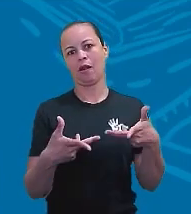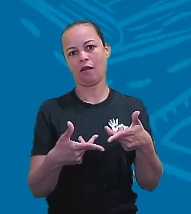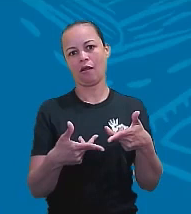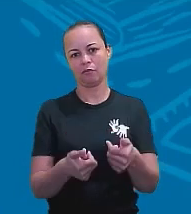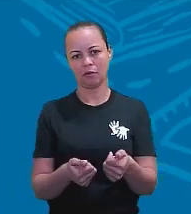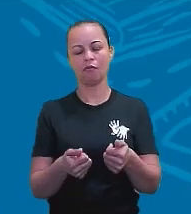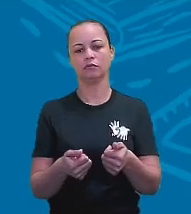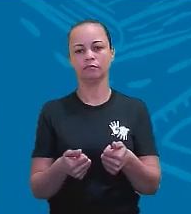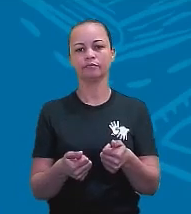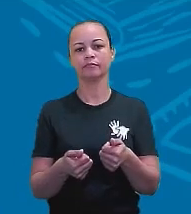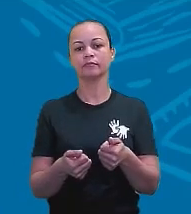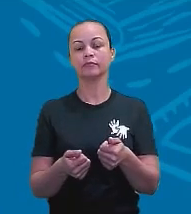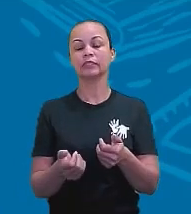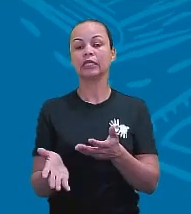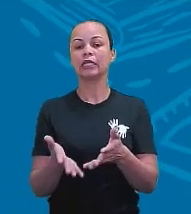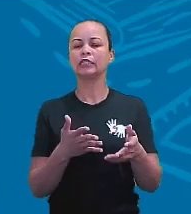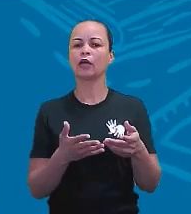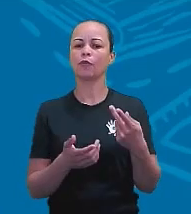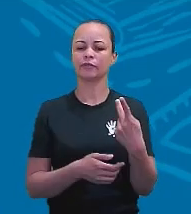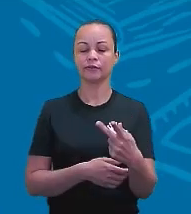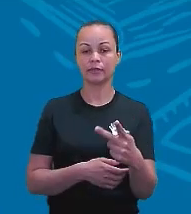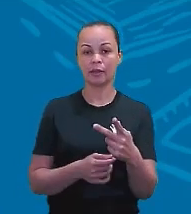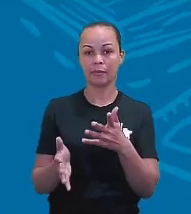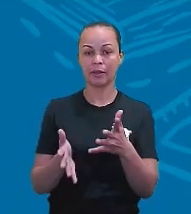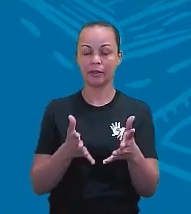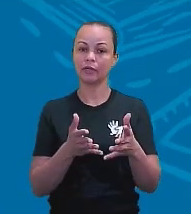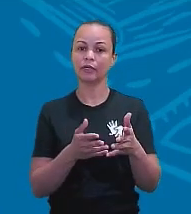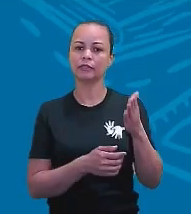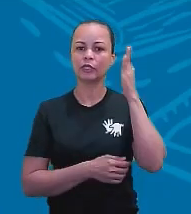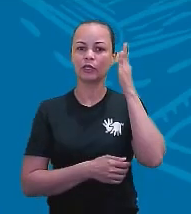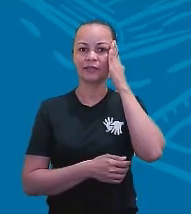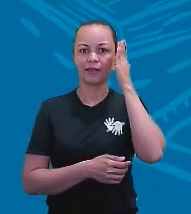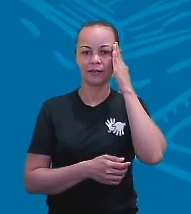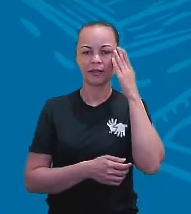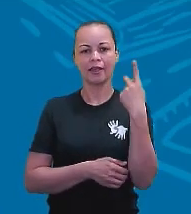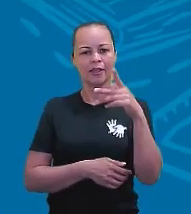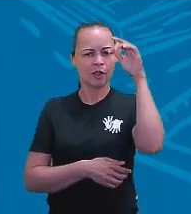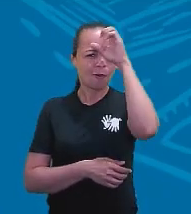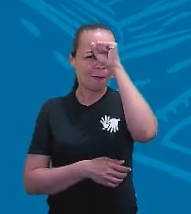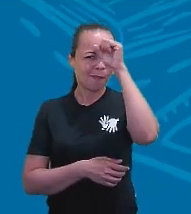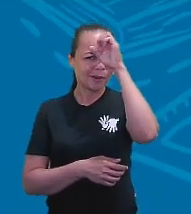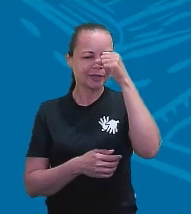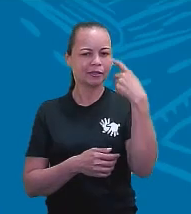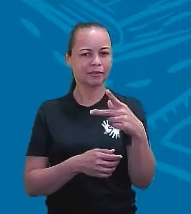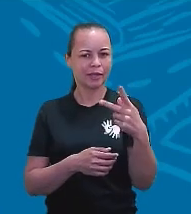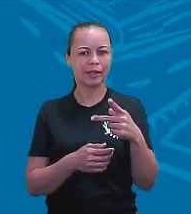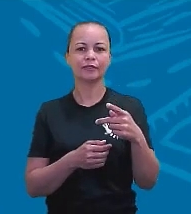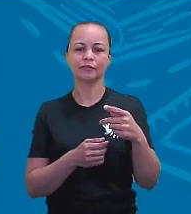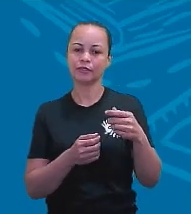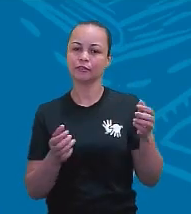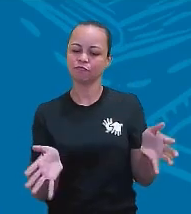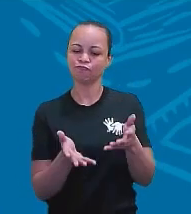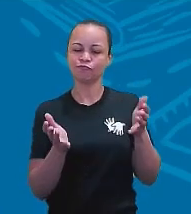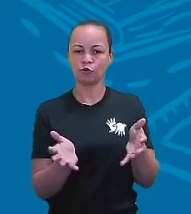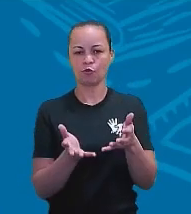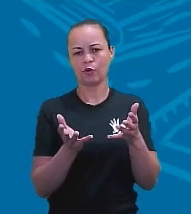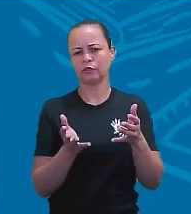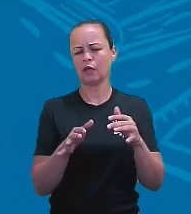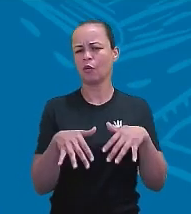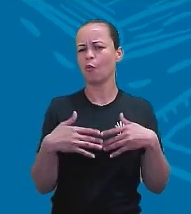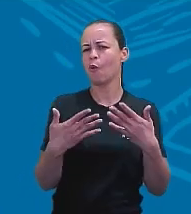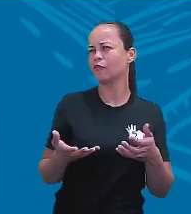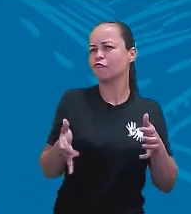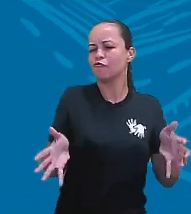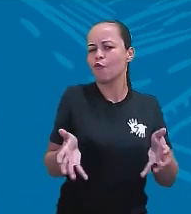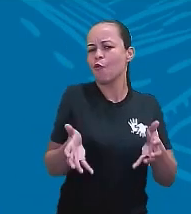tá? E a gente vai exatamente se debruçar a partir de agora nessas influências. Quais foram as